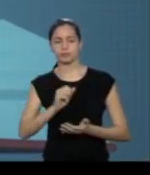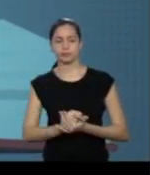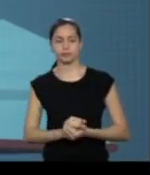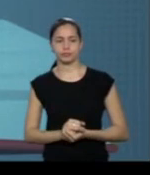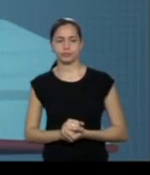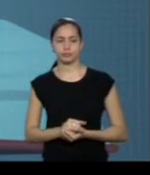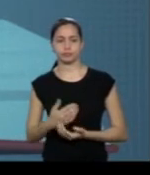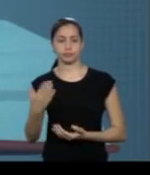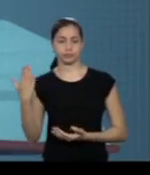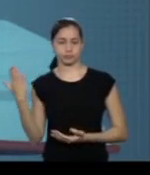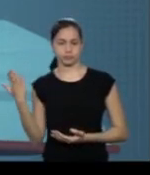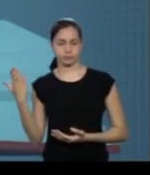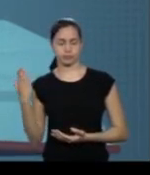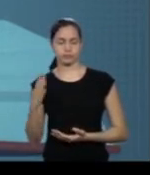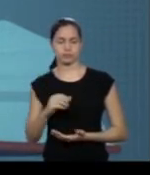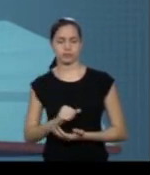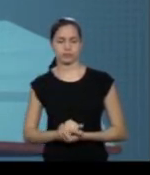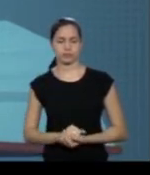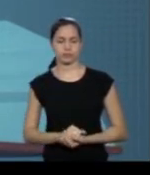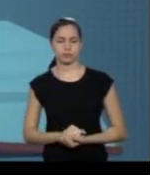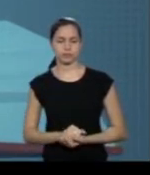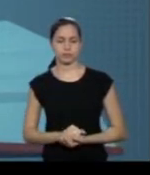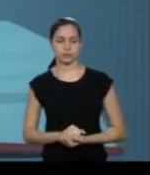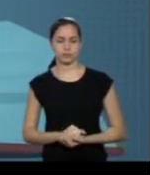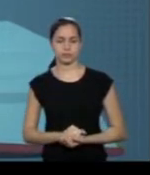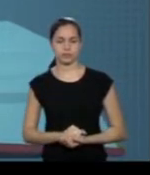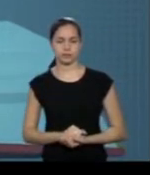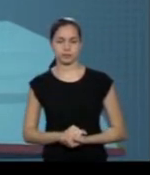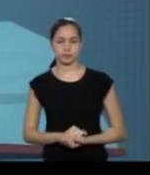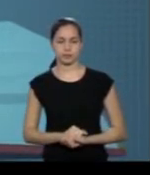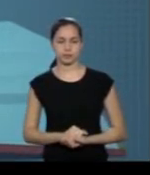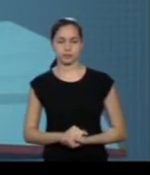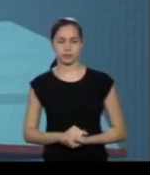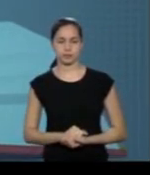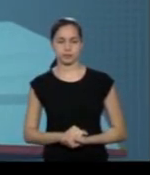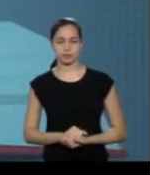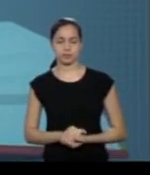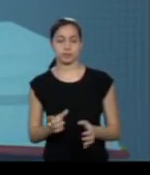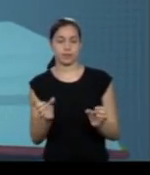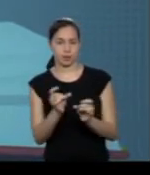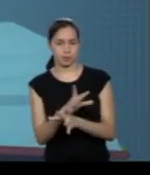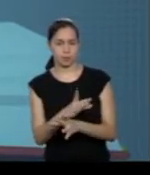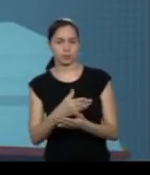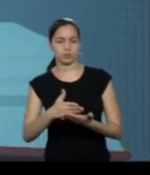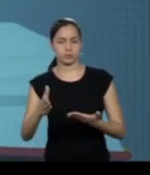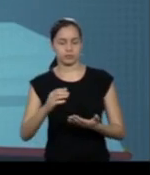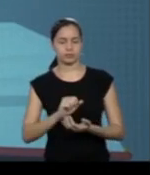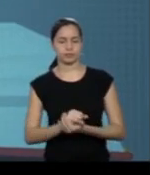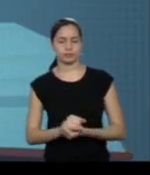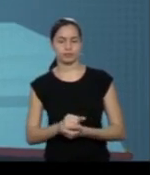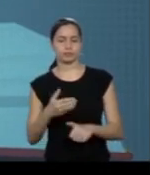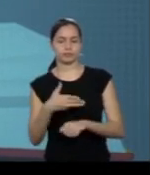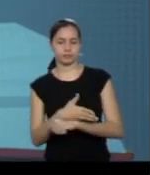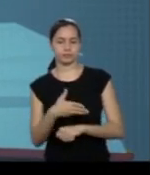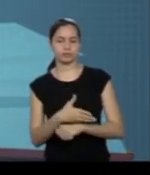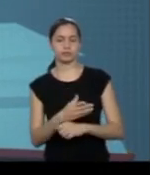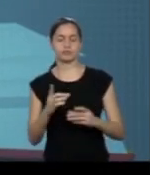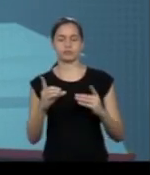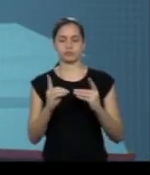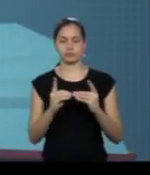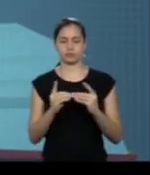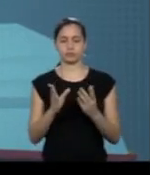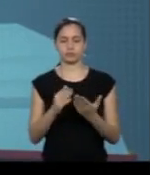princípio fundamental da dinâmica e o princípio da ação e reação. Pronto para começar? Então acesse o livro didático e o